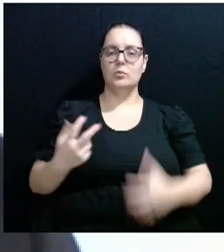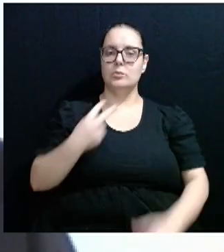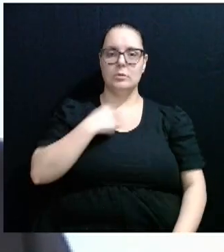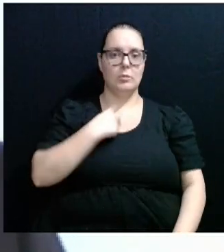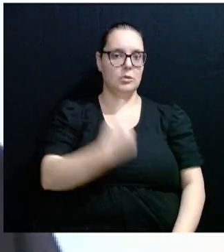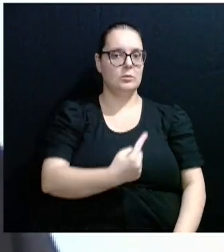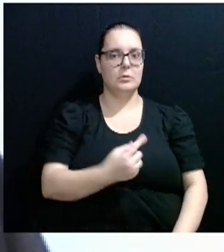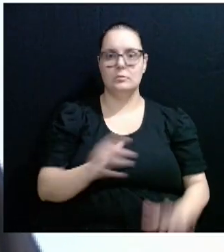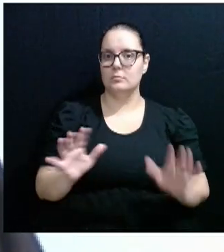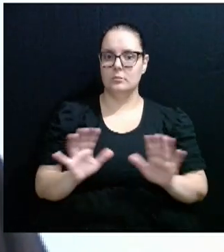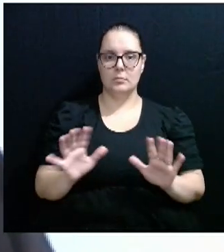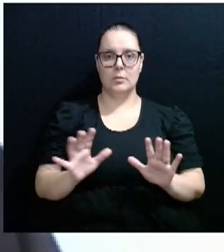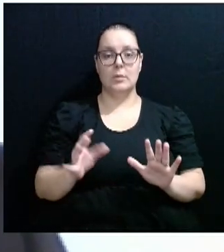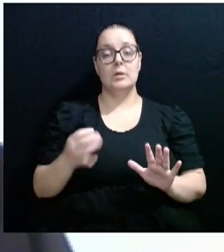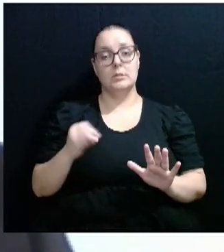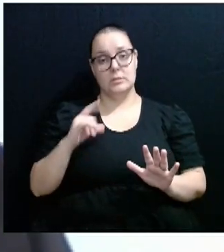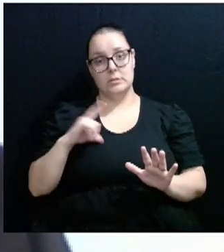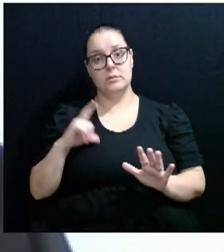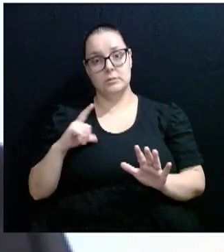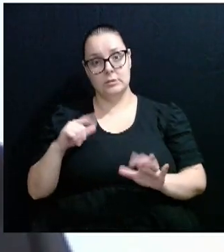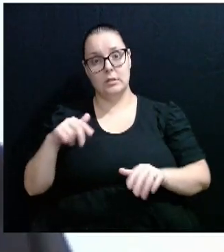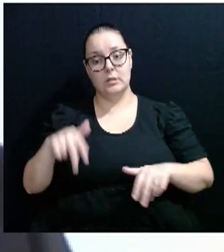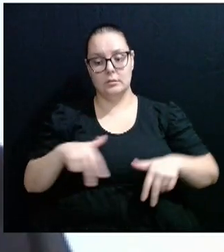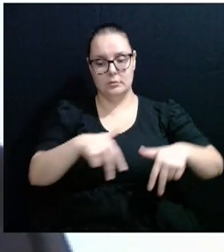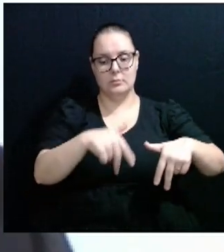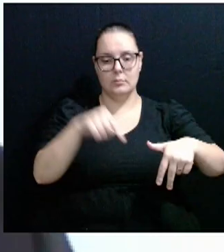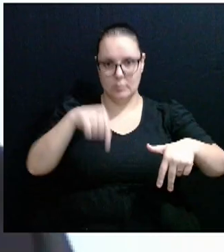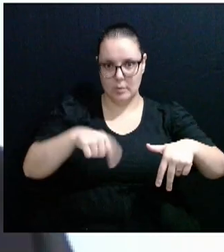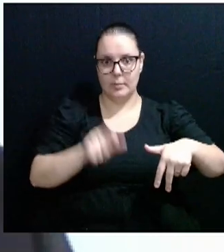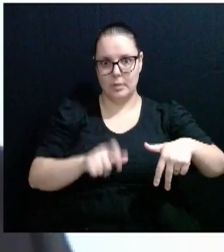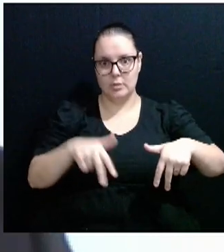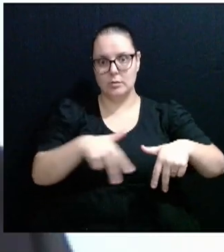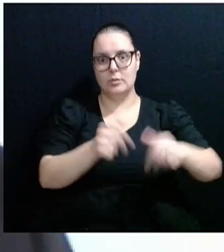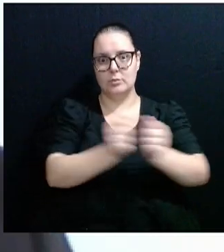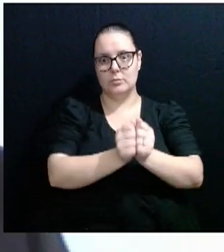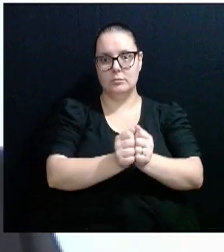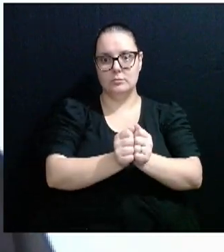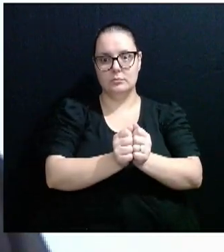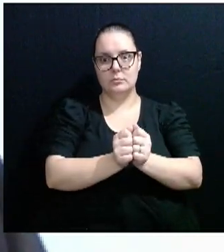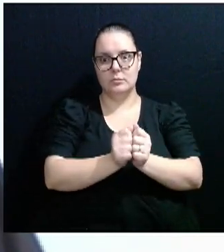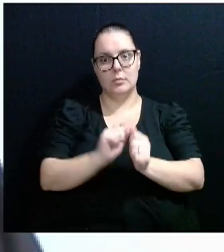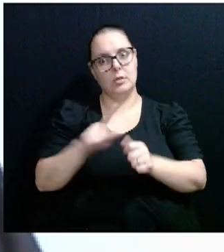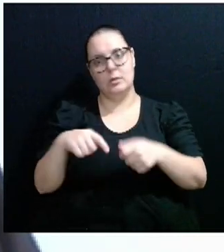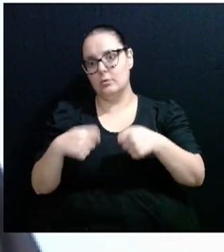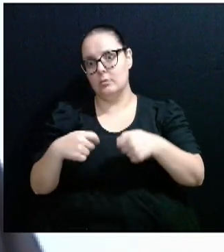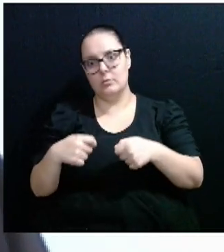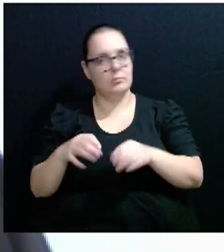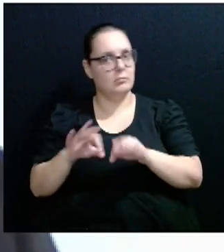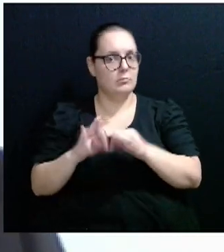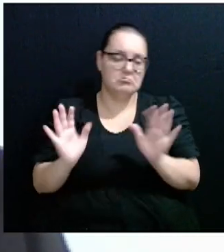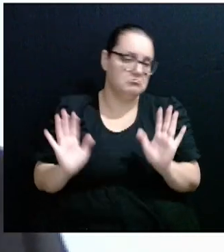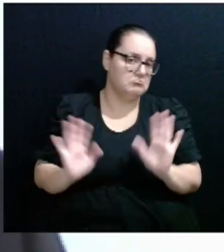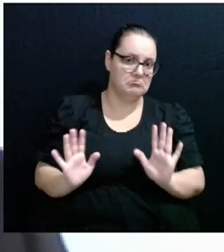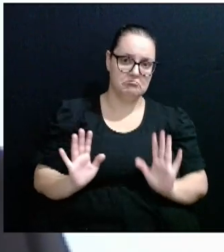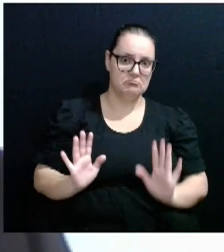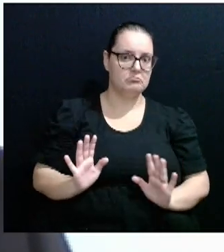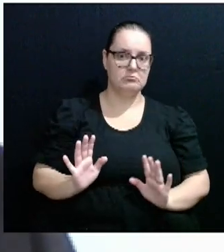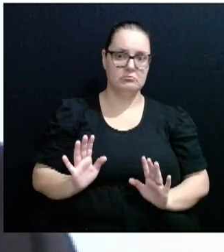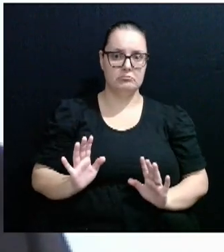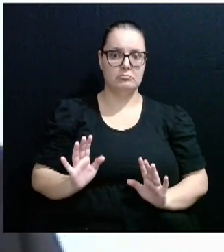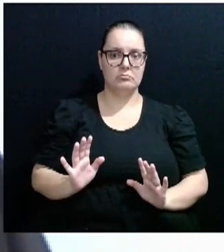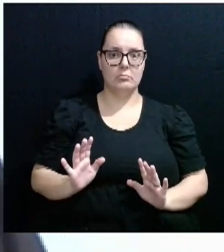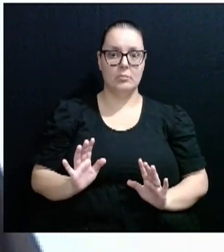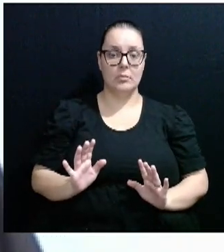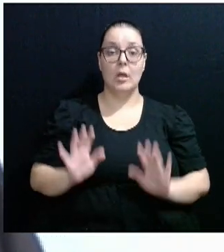havendo alguém para acompanhar. E esse acompanhante ele não necessariamente precisa ser um familiar. Só que